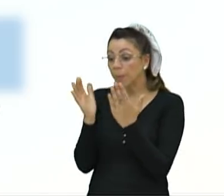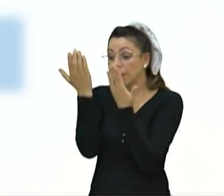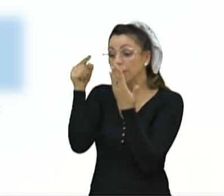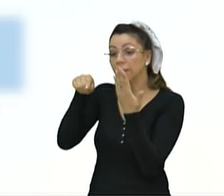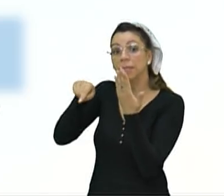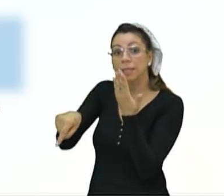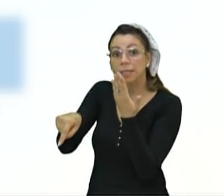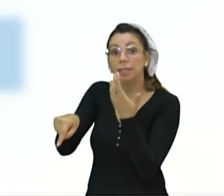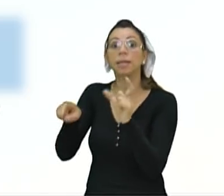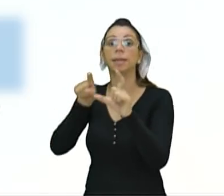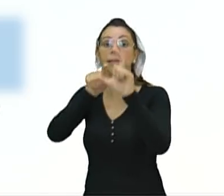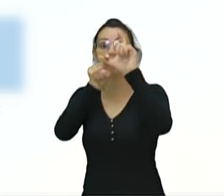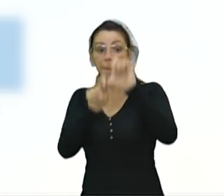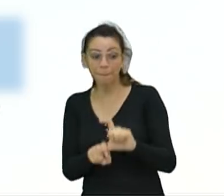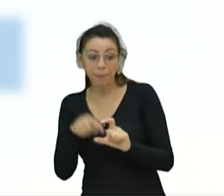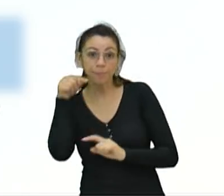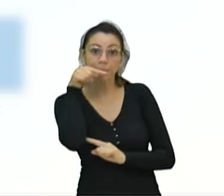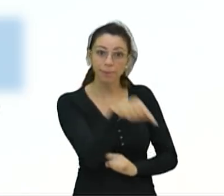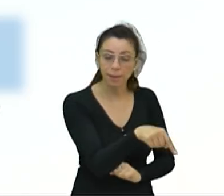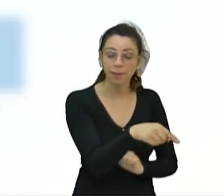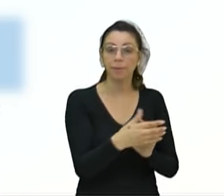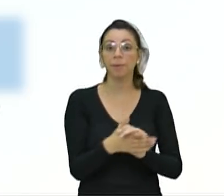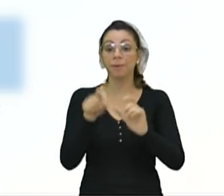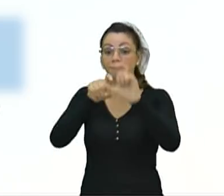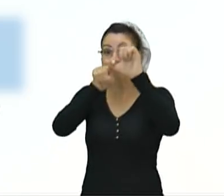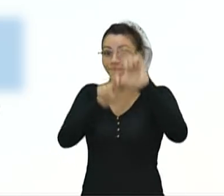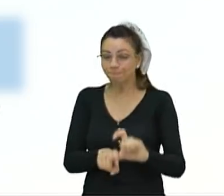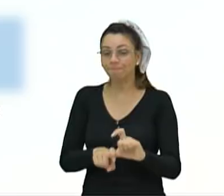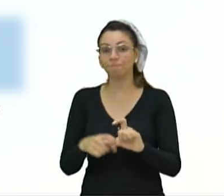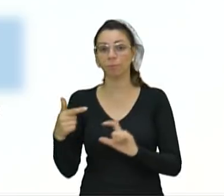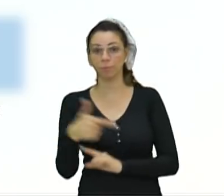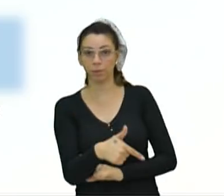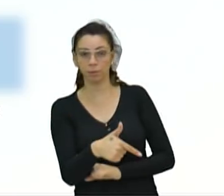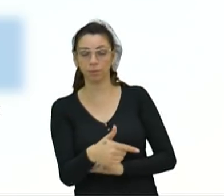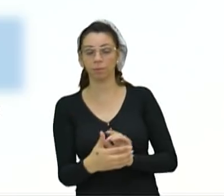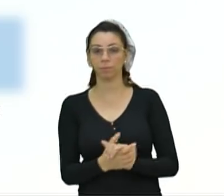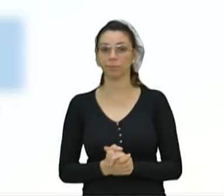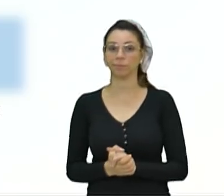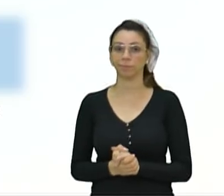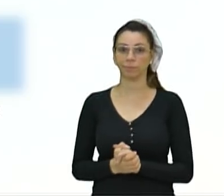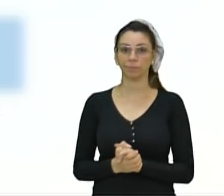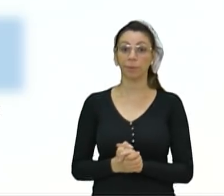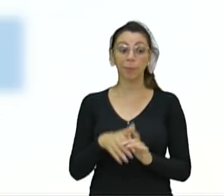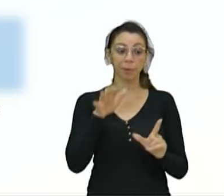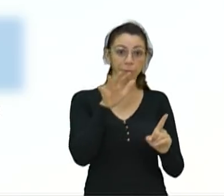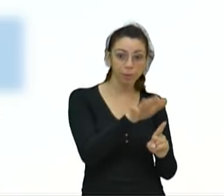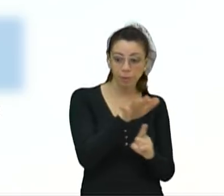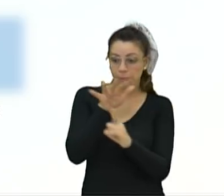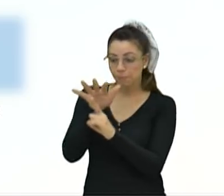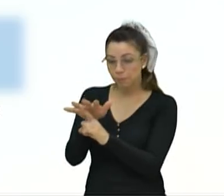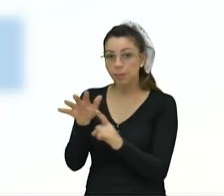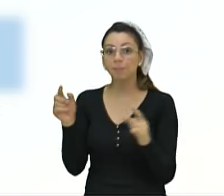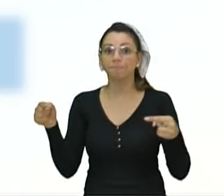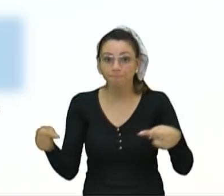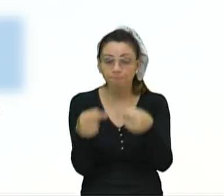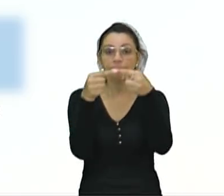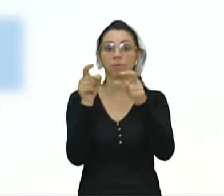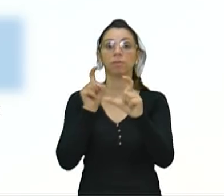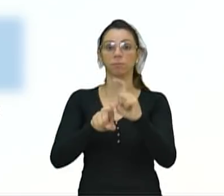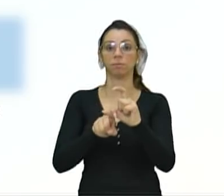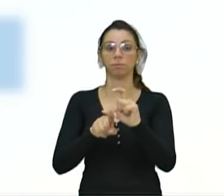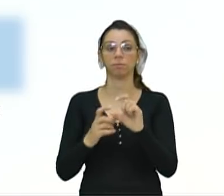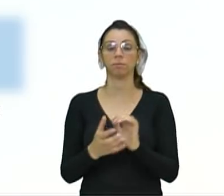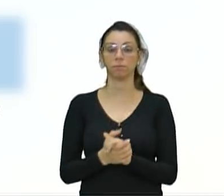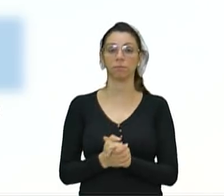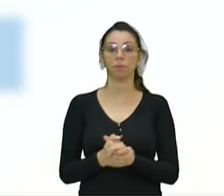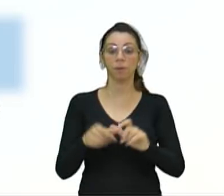palavrinha dependente. Então, ele vai depender do outro, ele vai depender do outro evento, tá bom? E os independentes já